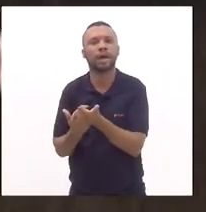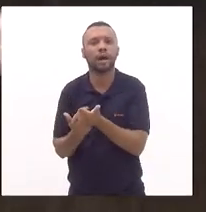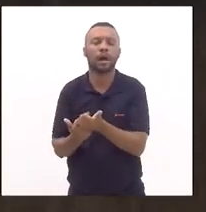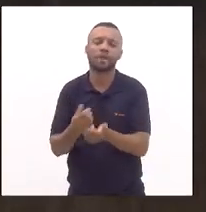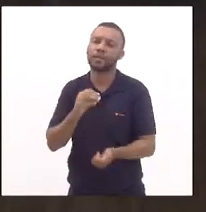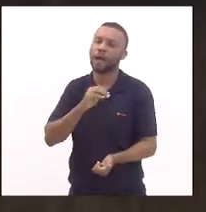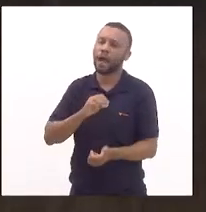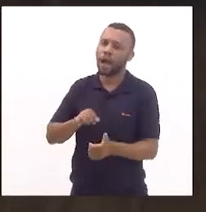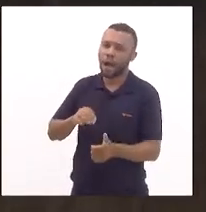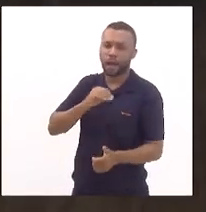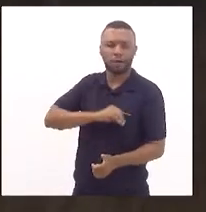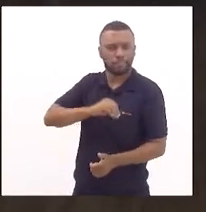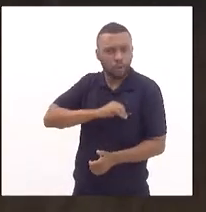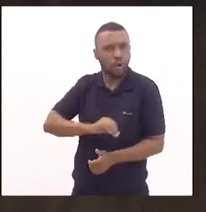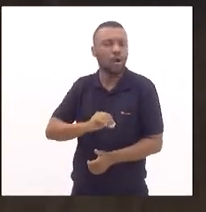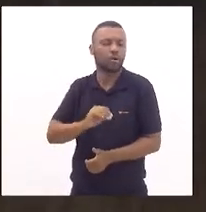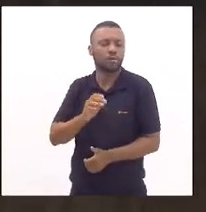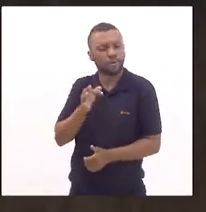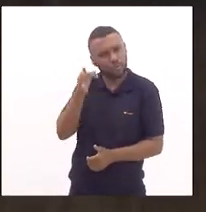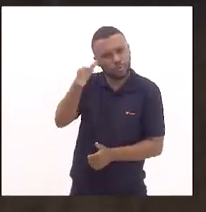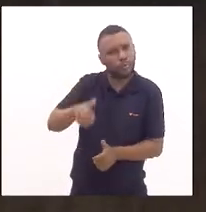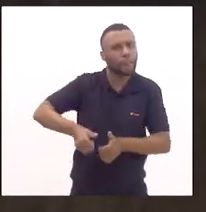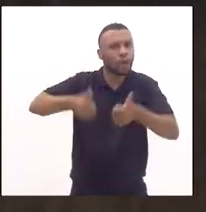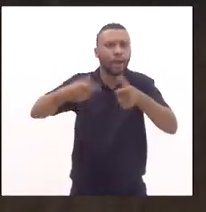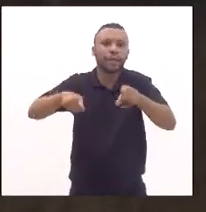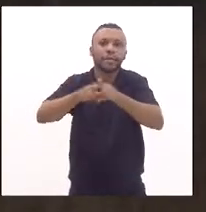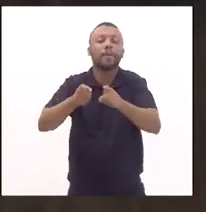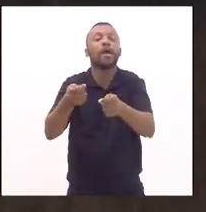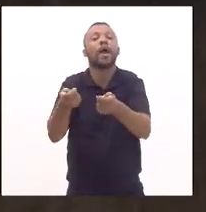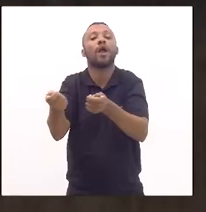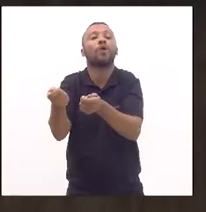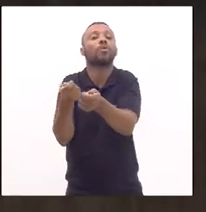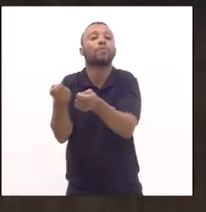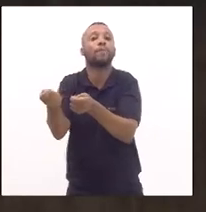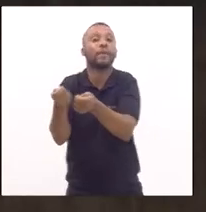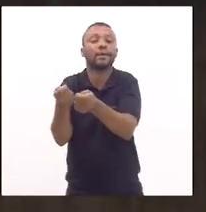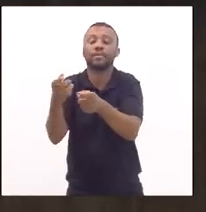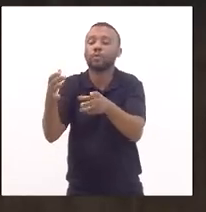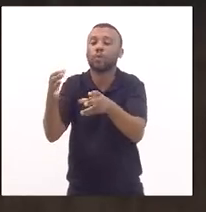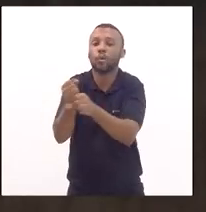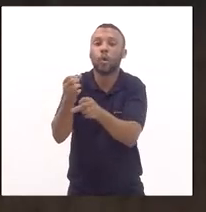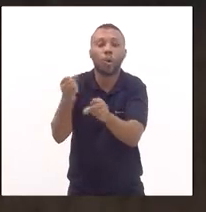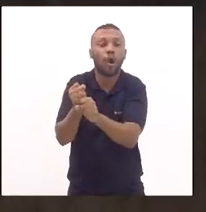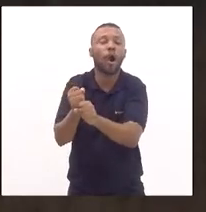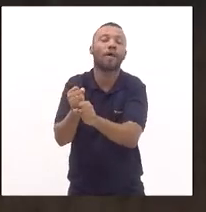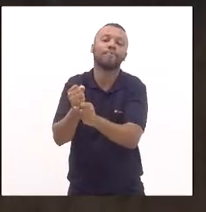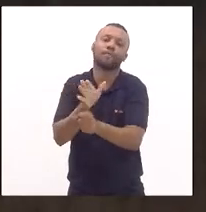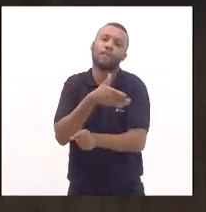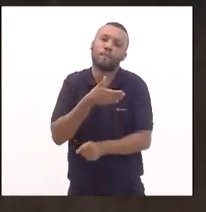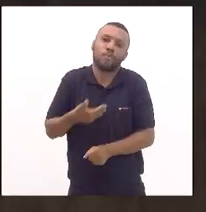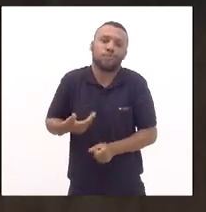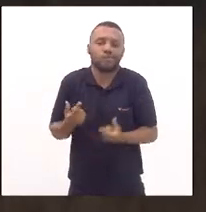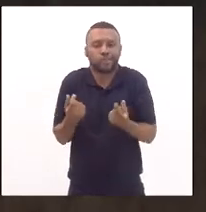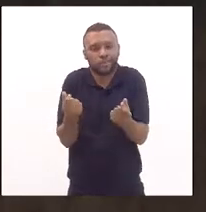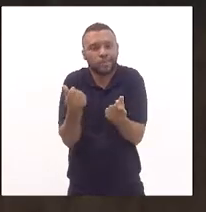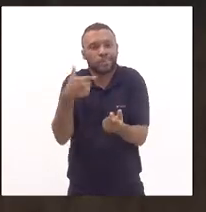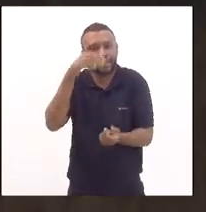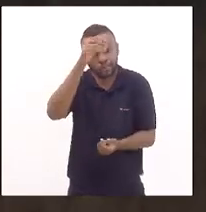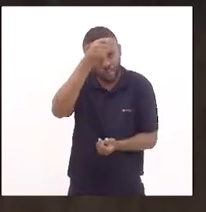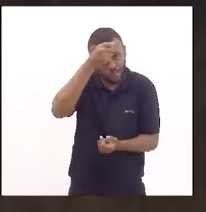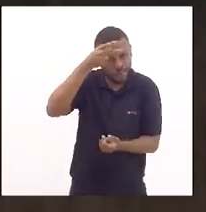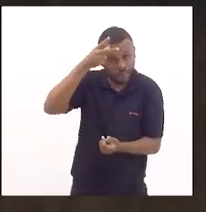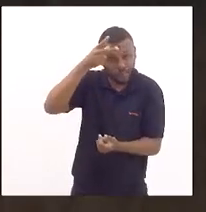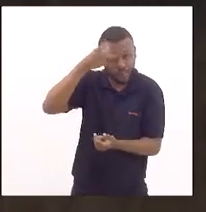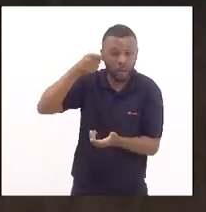melhor. E, ao mesmo tempo, economiza nos cofres públicos o dinheiro que os municípios são